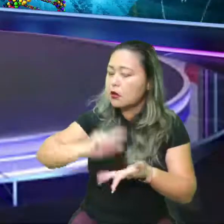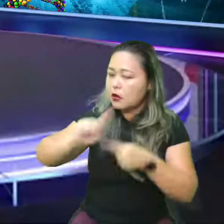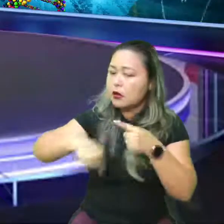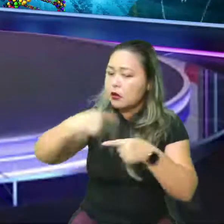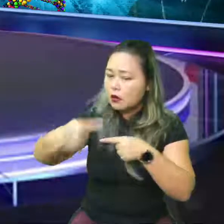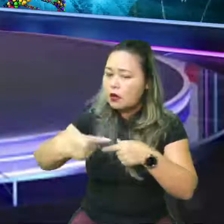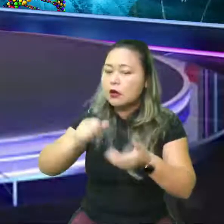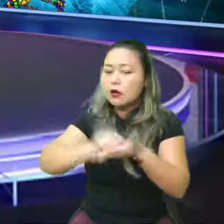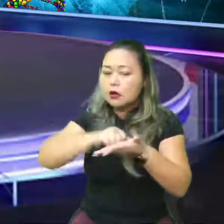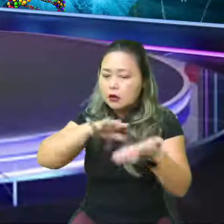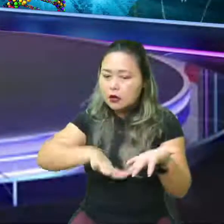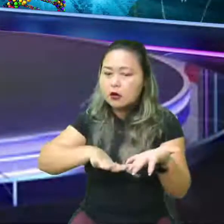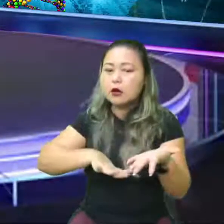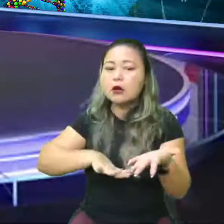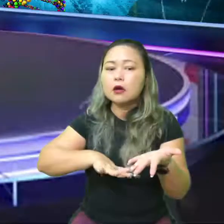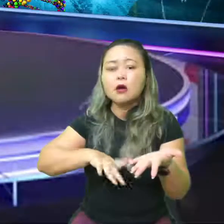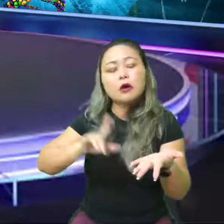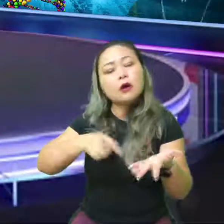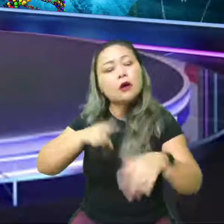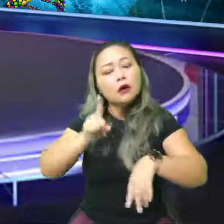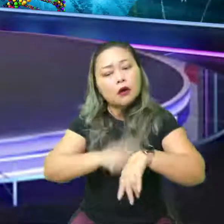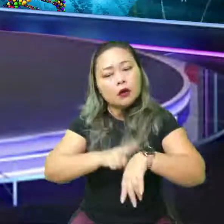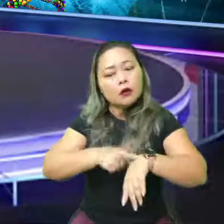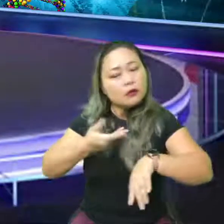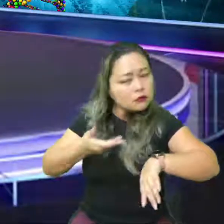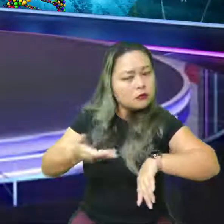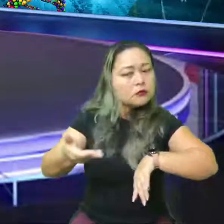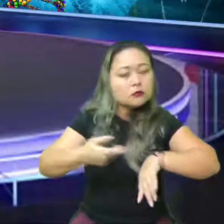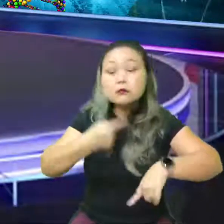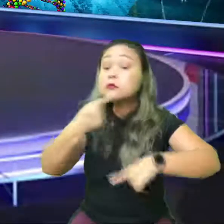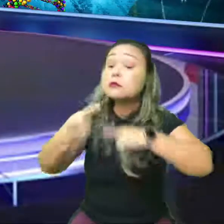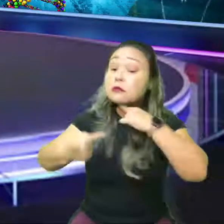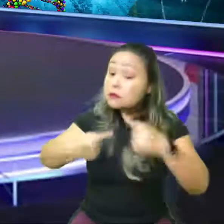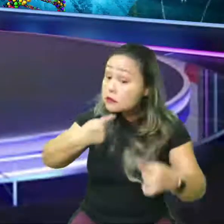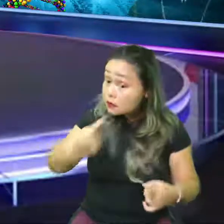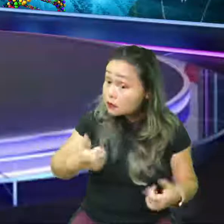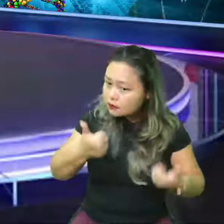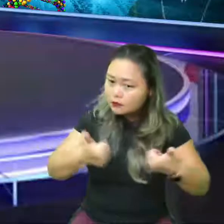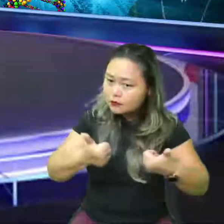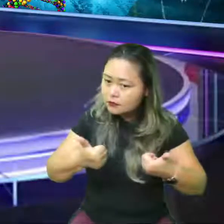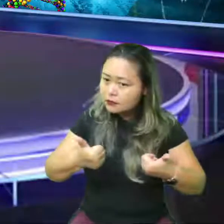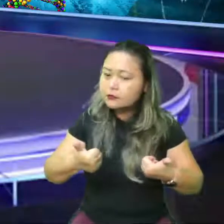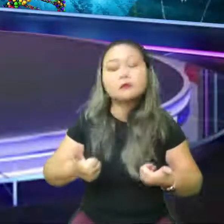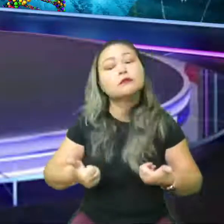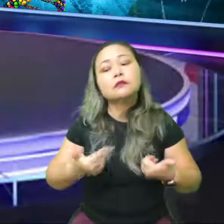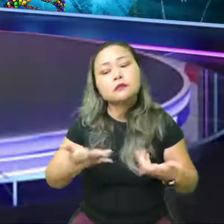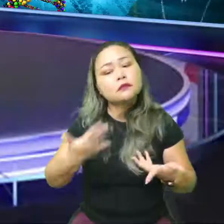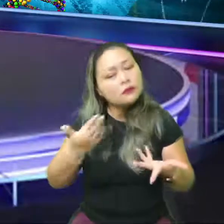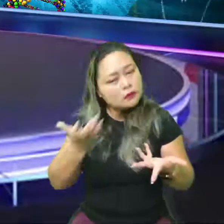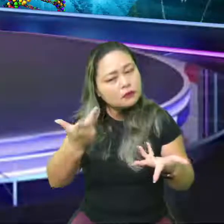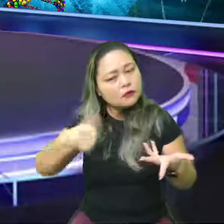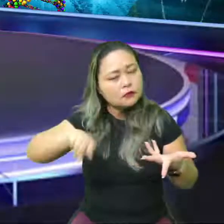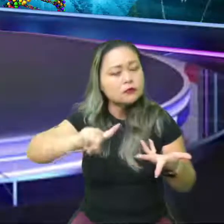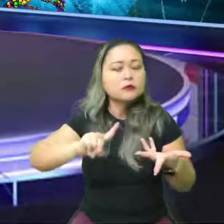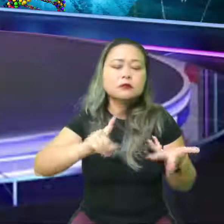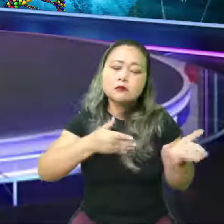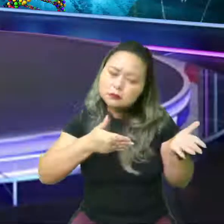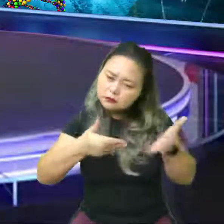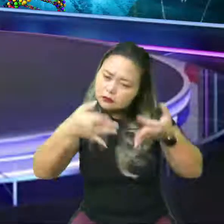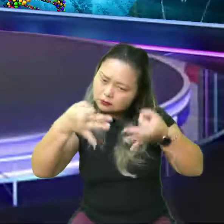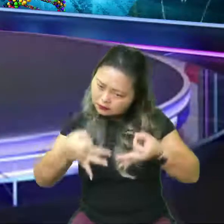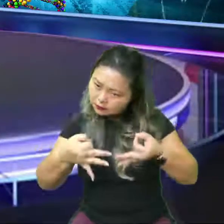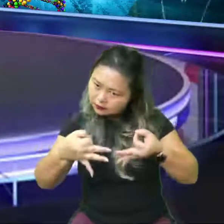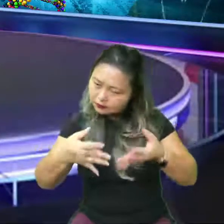que na hora da nossa atividade a gente tem esse momento aí para a gente tirar algumas dúvidas, tá bom, gente? Eu espero que esteja tudo aí